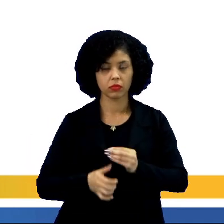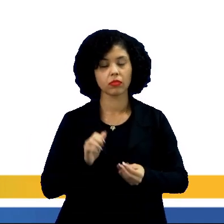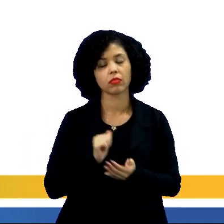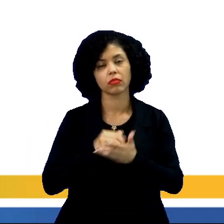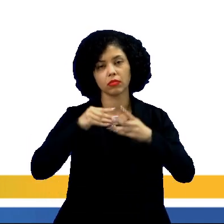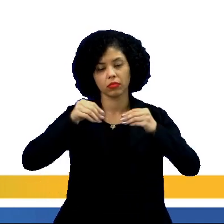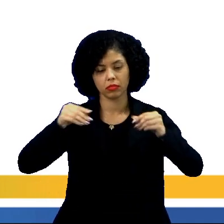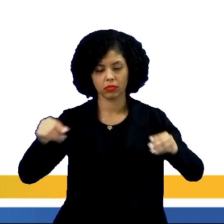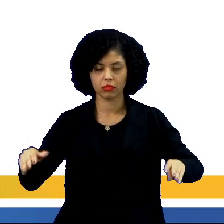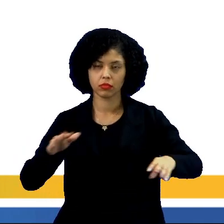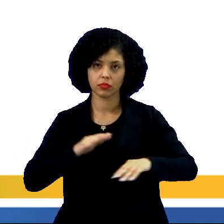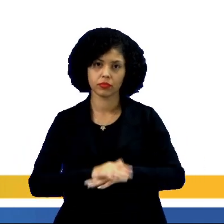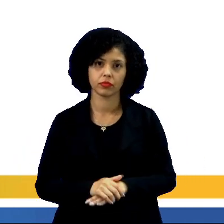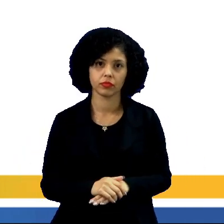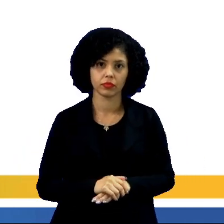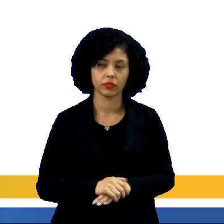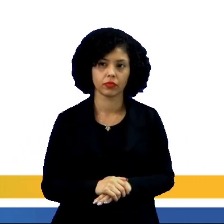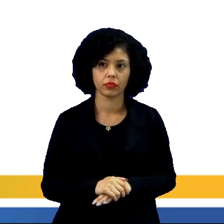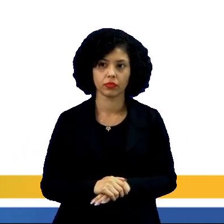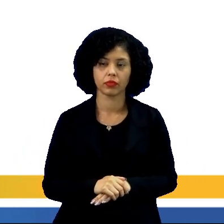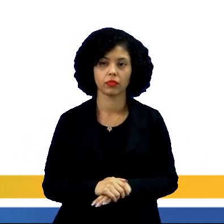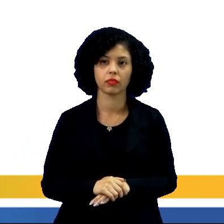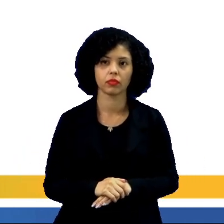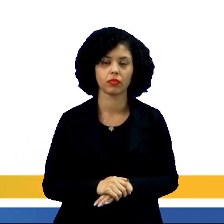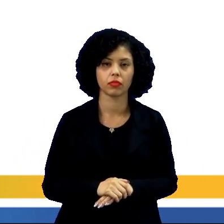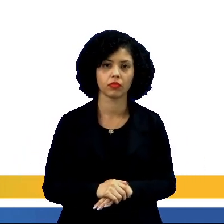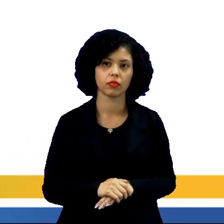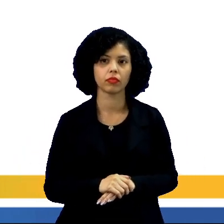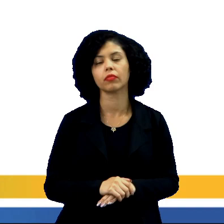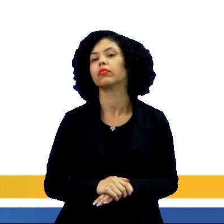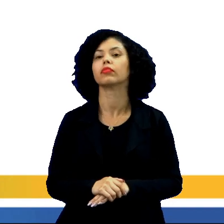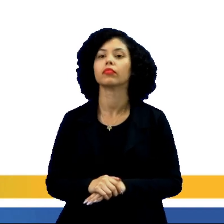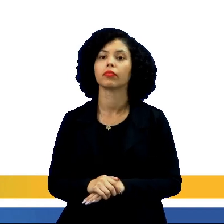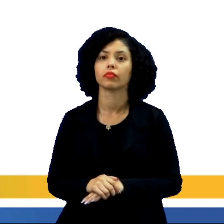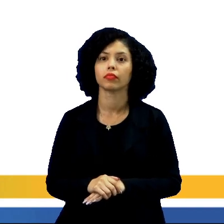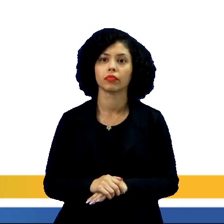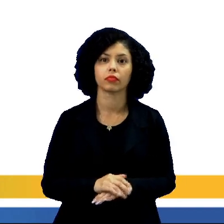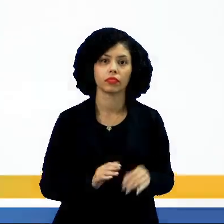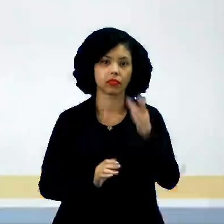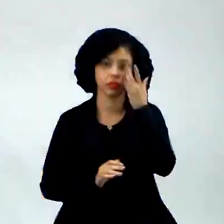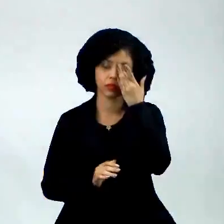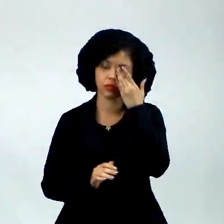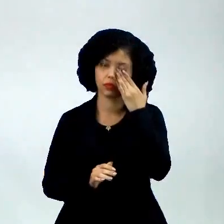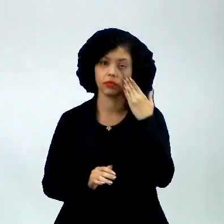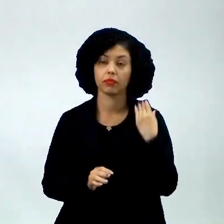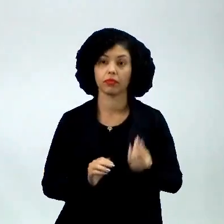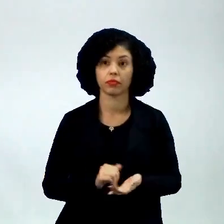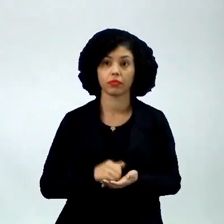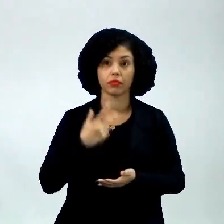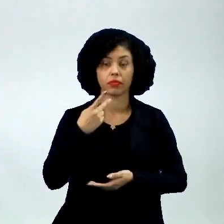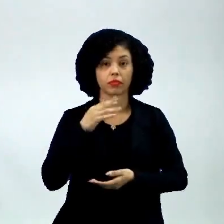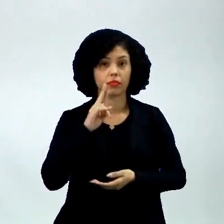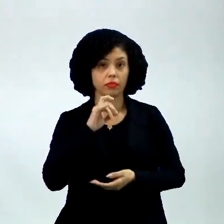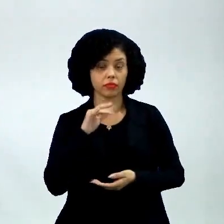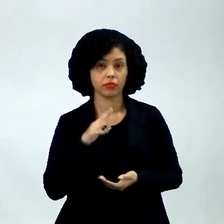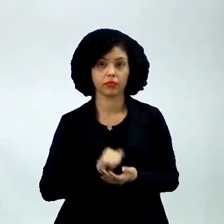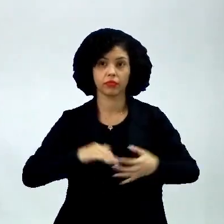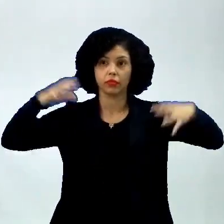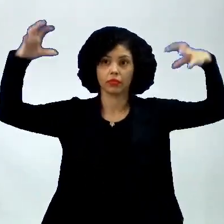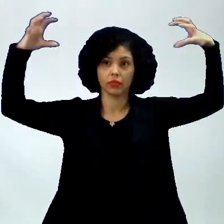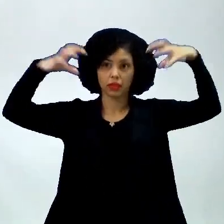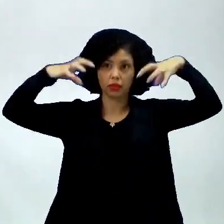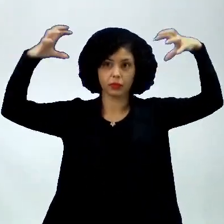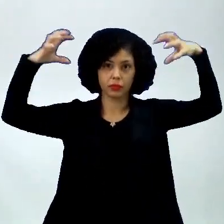atmosfera precipitada para os solos, para a superfície terrestre. Vamos resumir o que é precipitação,